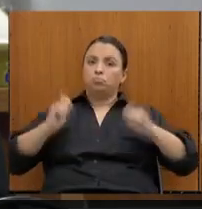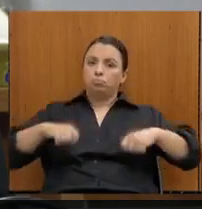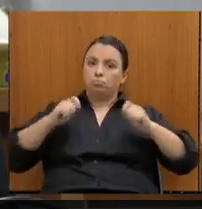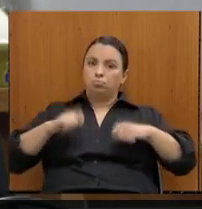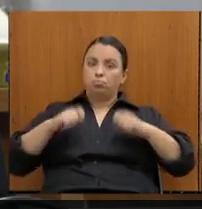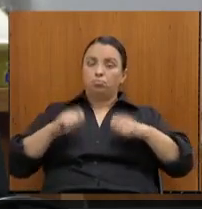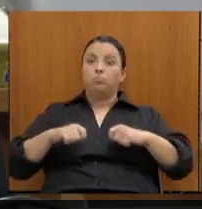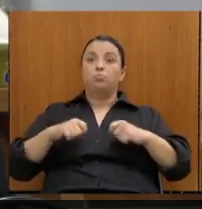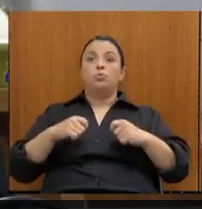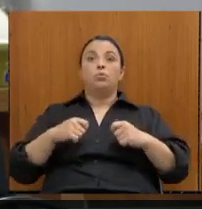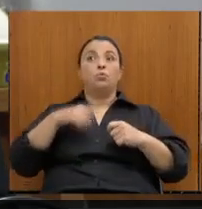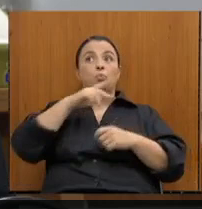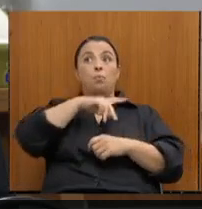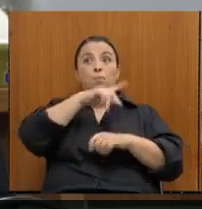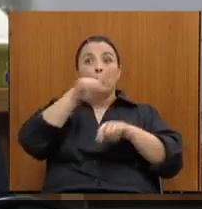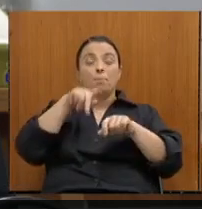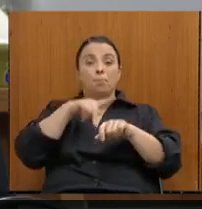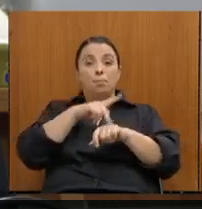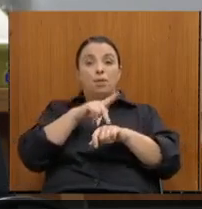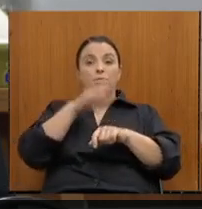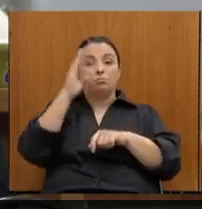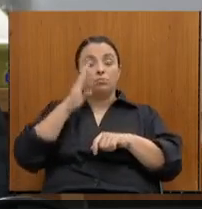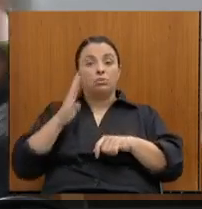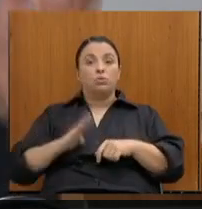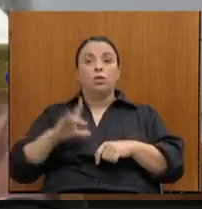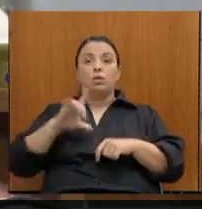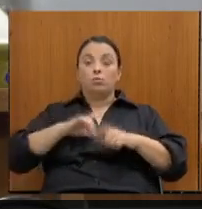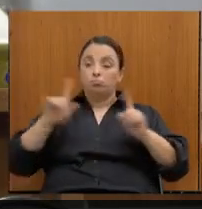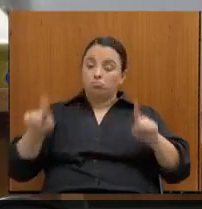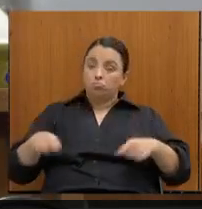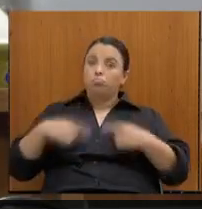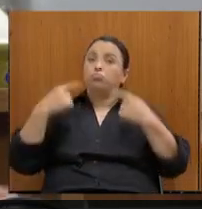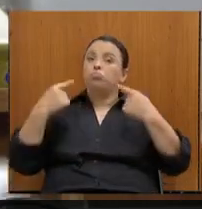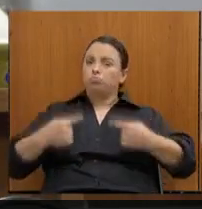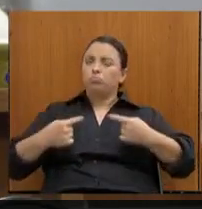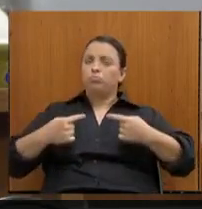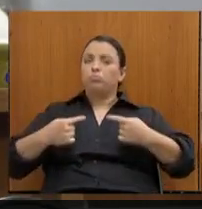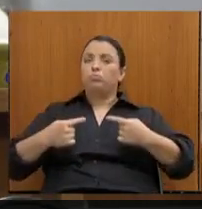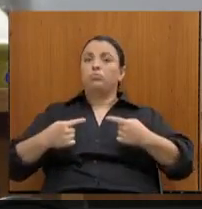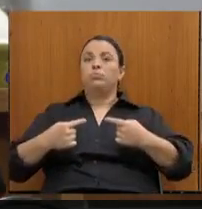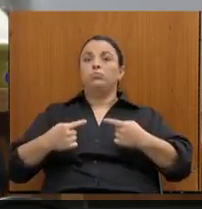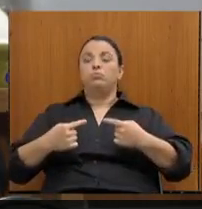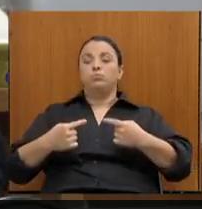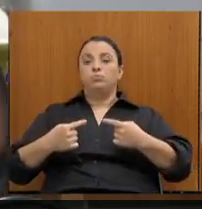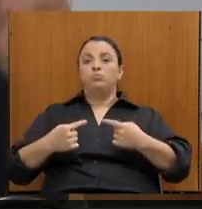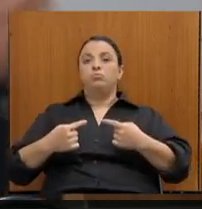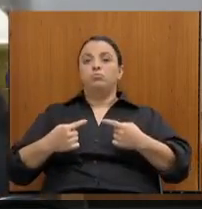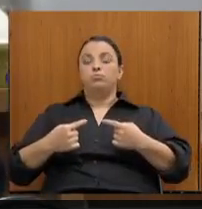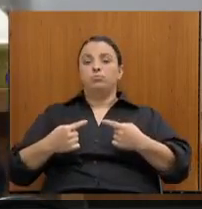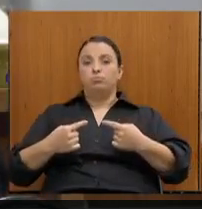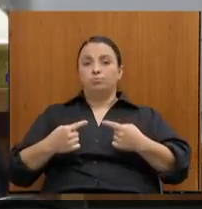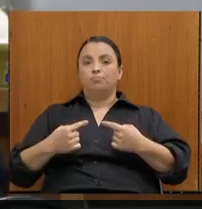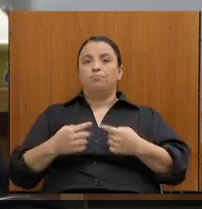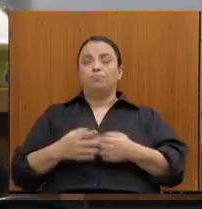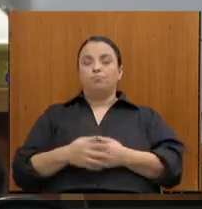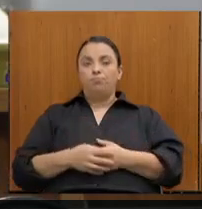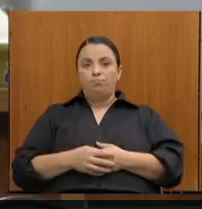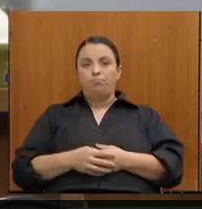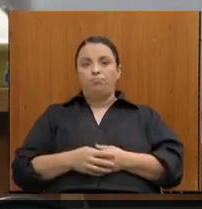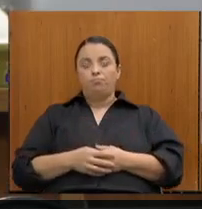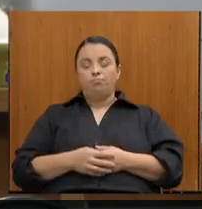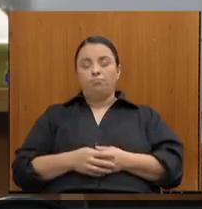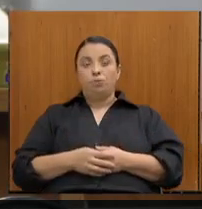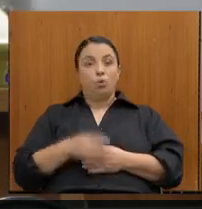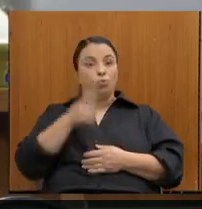nós temos tudo isto não a demanda aquecida por tudo aquilo que já nos foi dito no dia de hoje o próximo Por